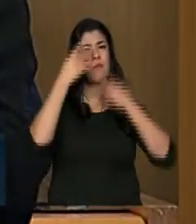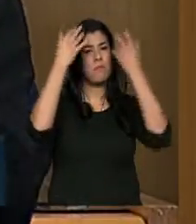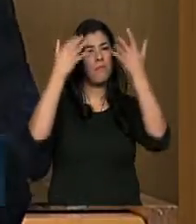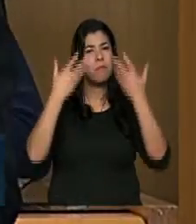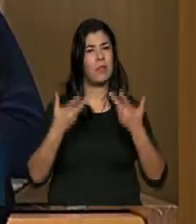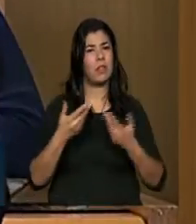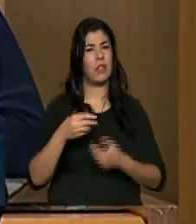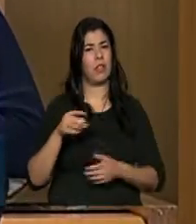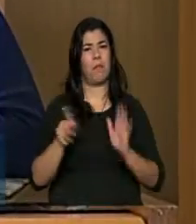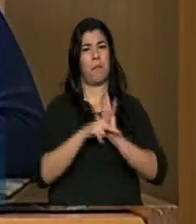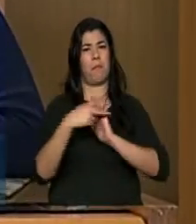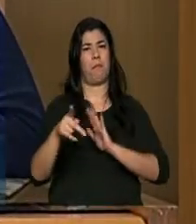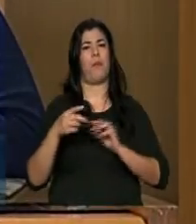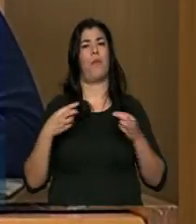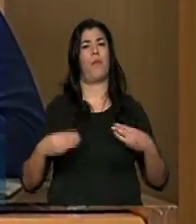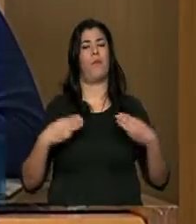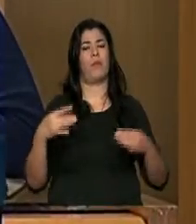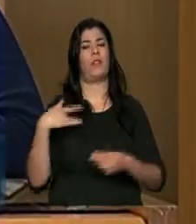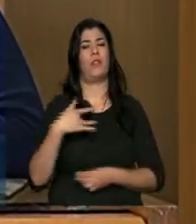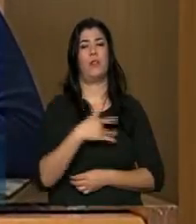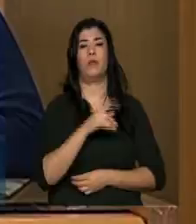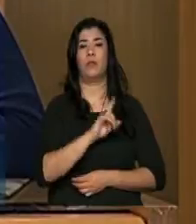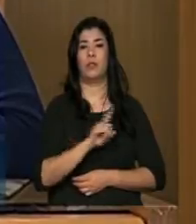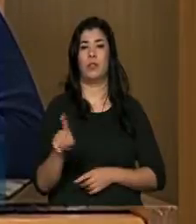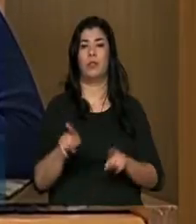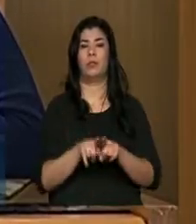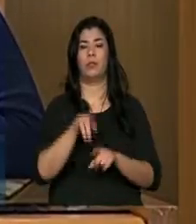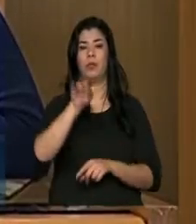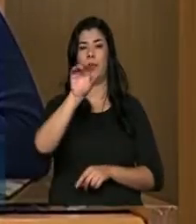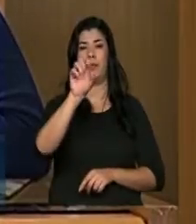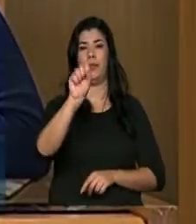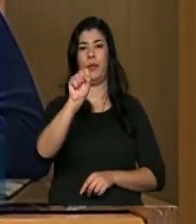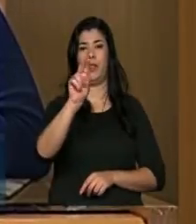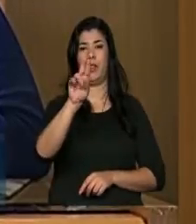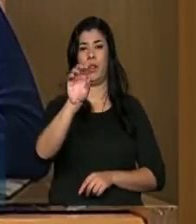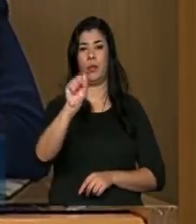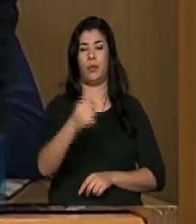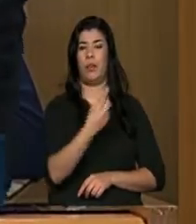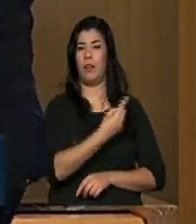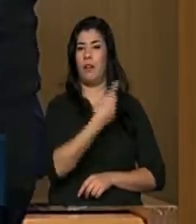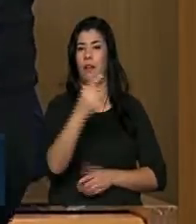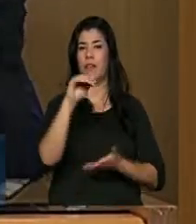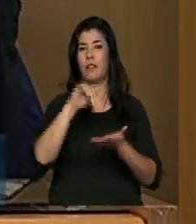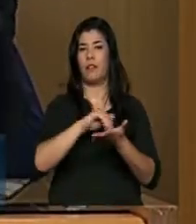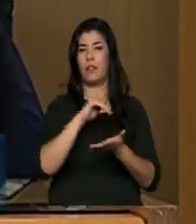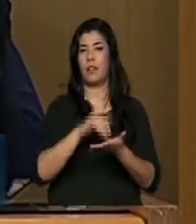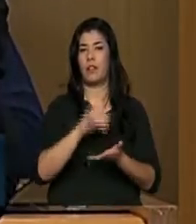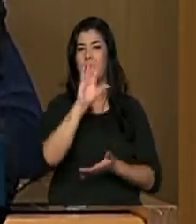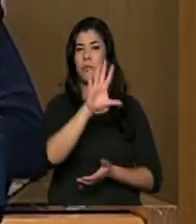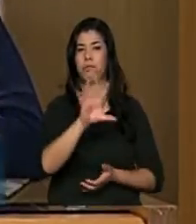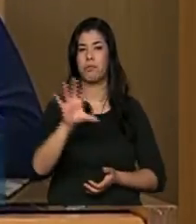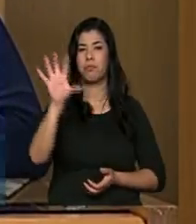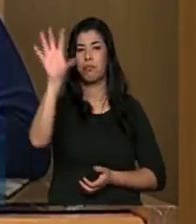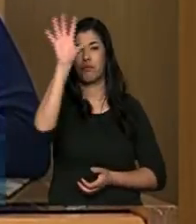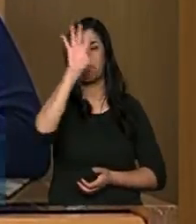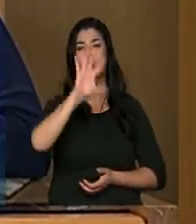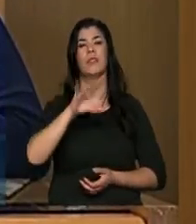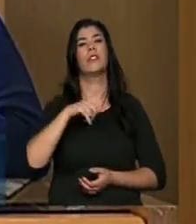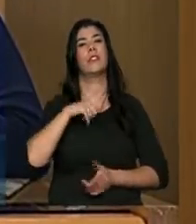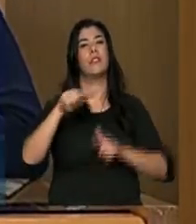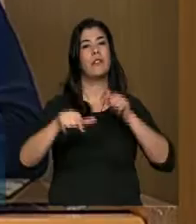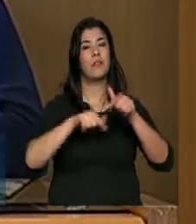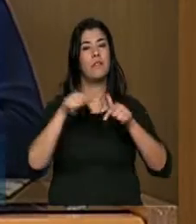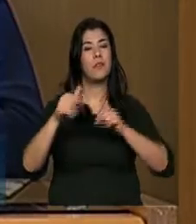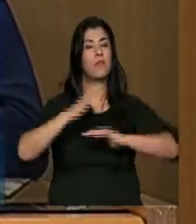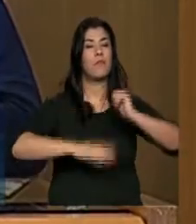do Ministério da Saúde, são vitórias do SUS, do Ministério, de cada Secretaria de Estado, de cada Secretaria Municipal de Saúde, de cada trabalhador